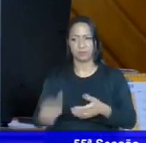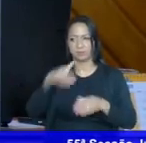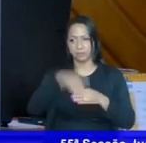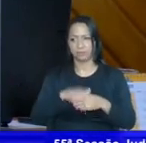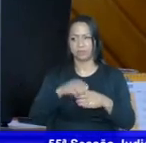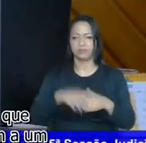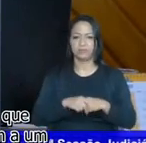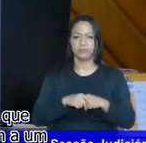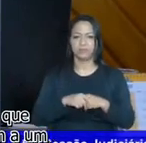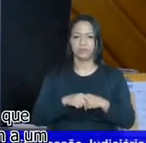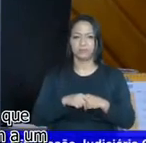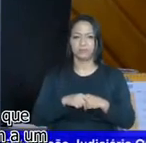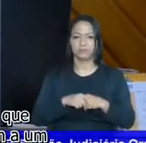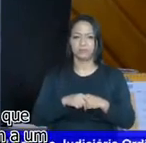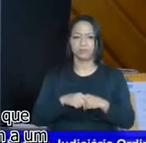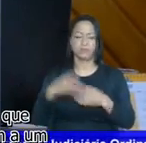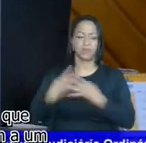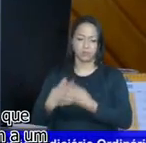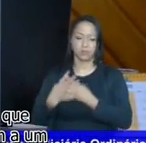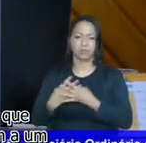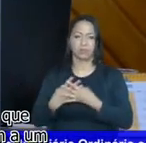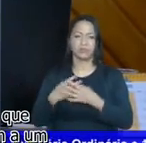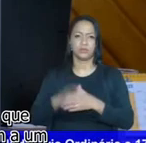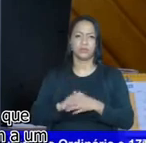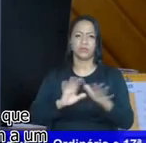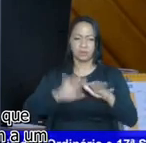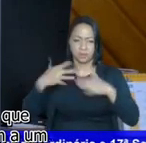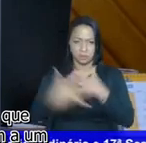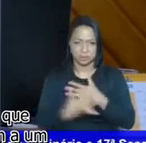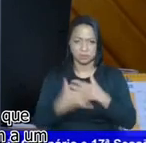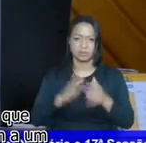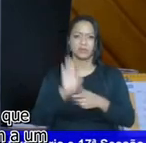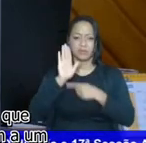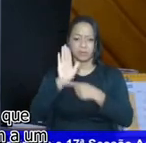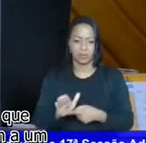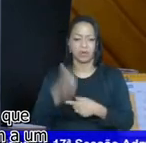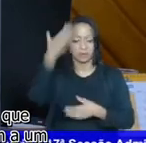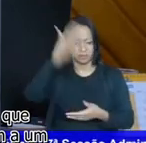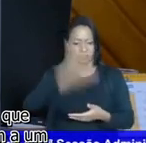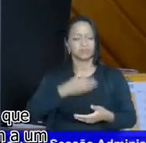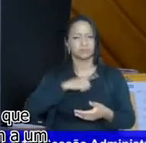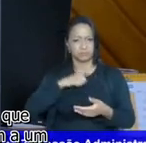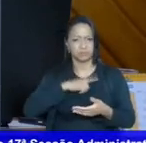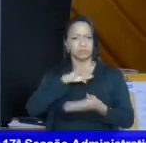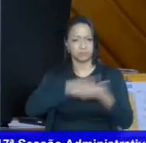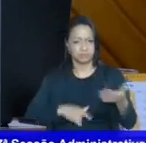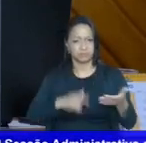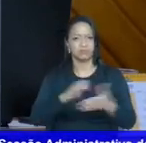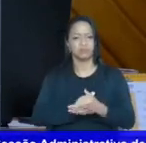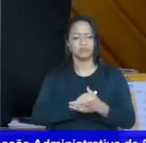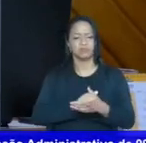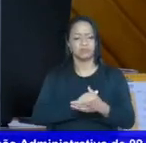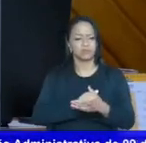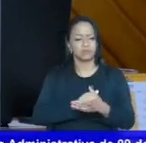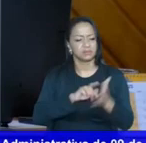em relação à contabilidade, marketing e redes sociais, uma vez que foram apresentados os documentos, e aí compulsei um a um os